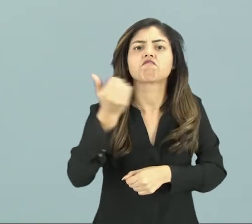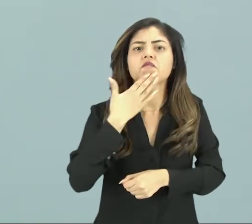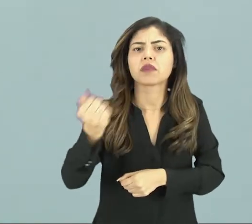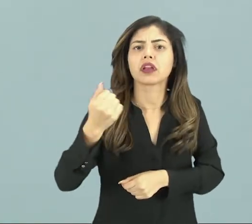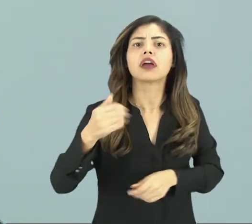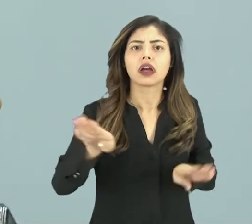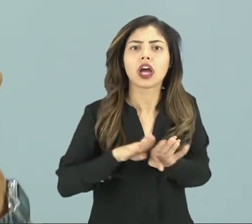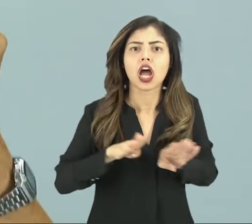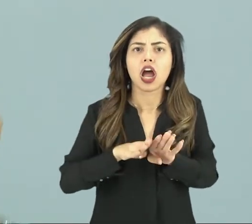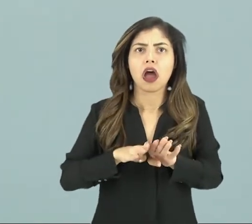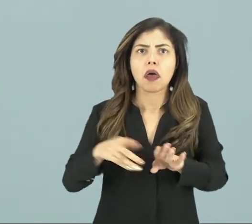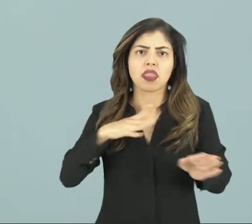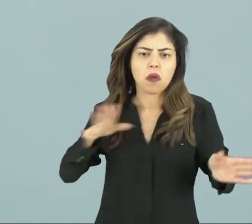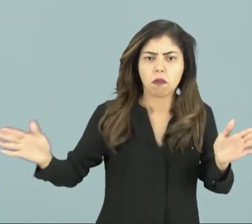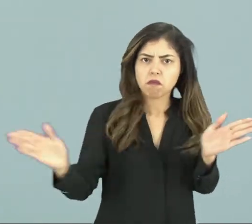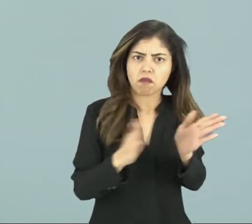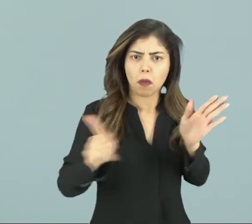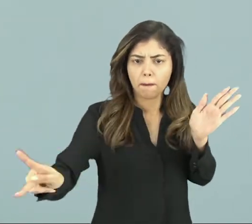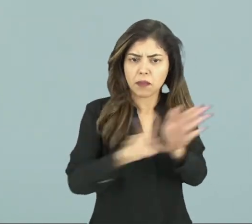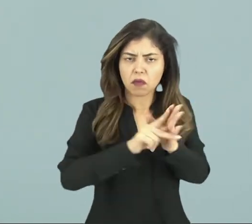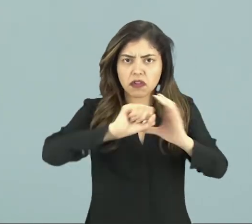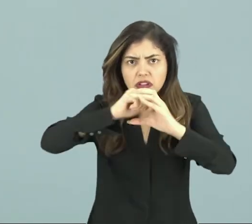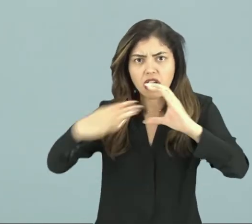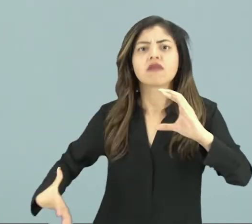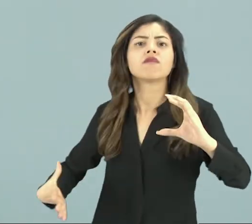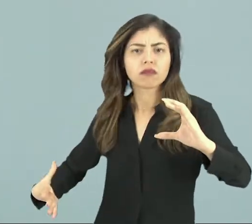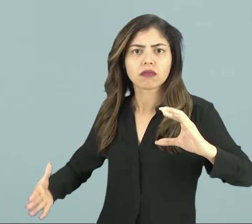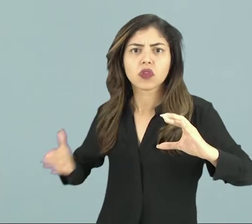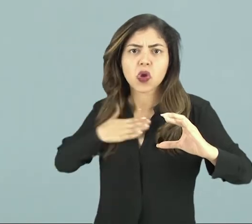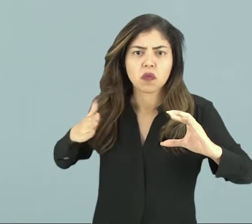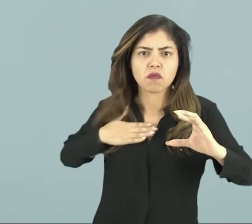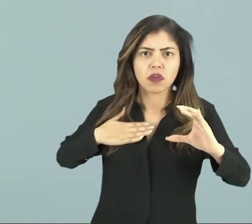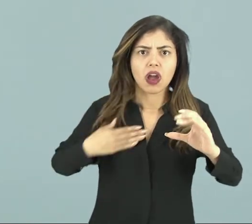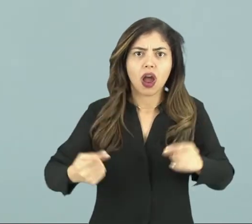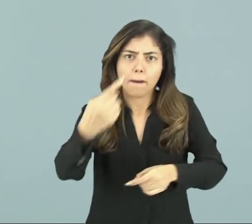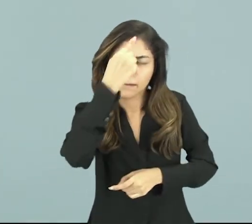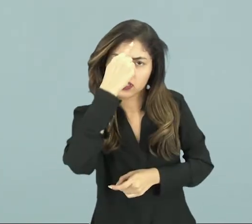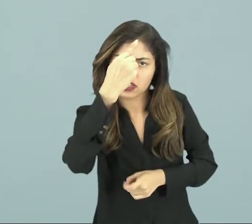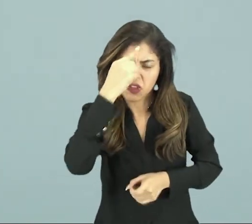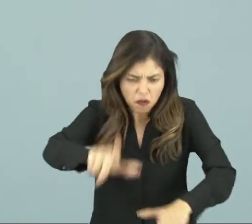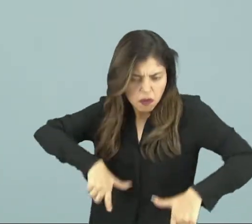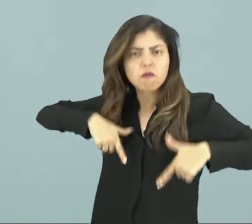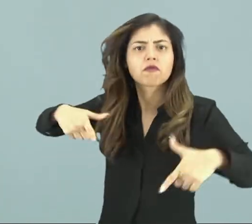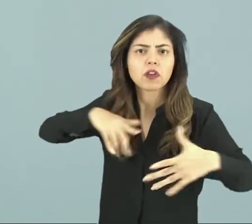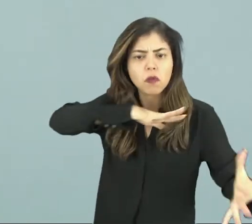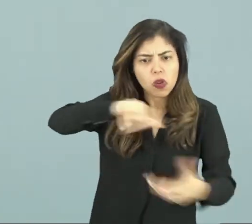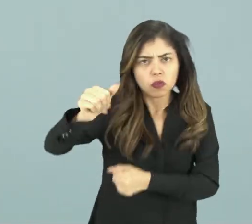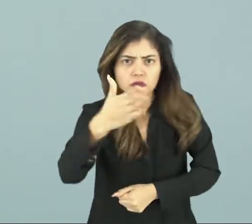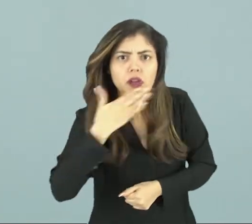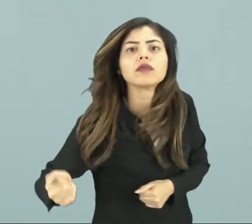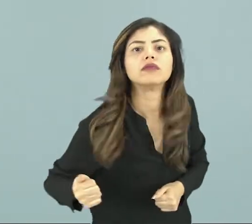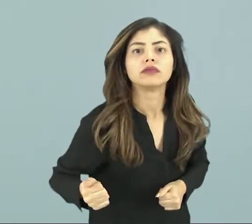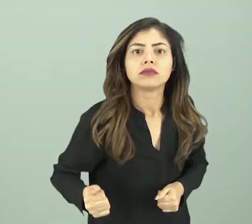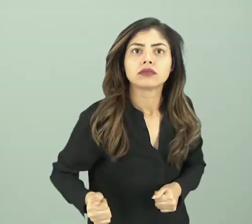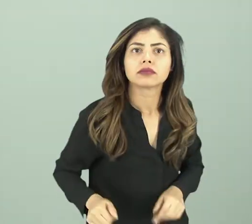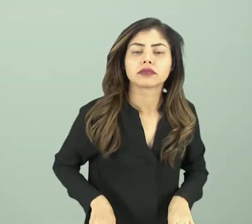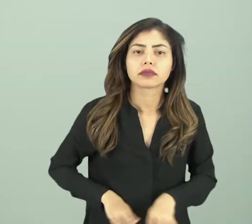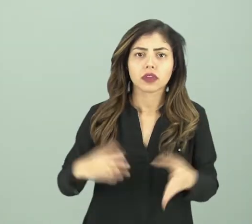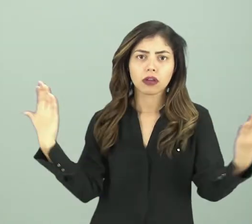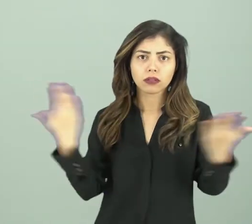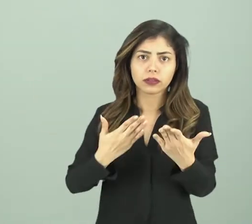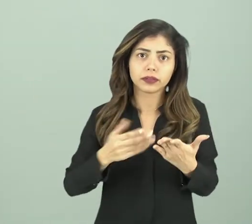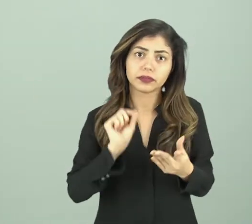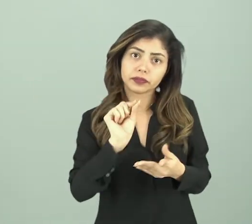cosmopolita tem que ser o meu caráter, tem que ser a minha índole, tem que ser a minha luta por um mundo melhor. Então